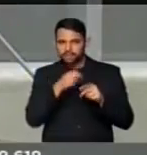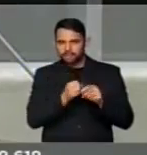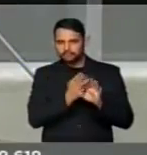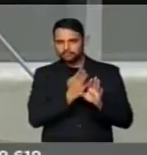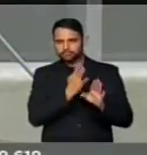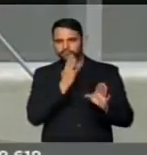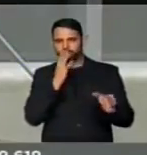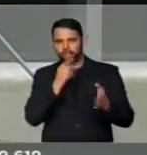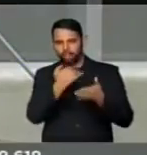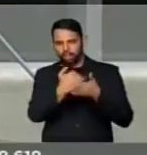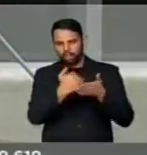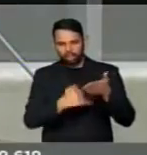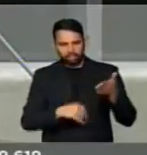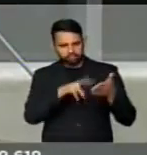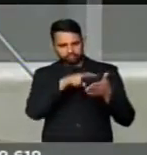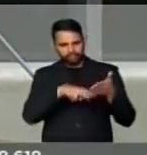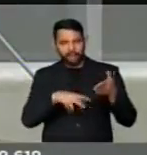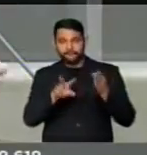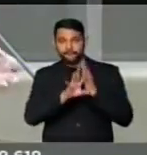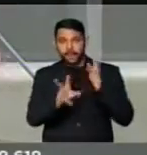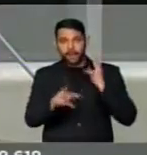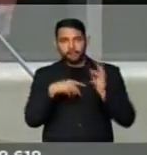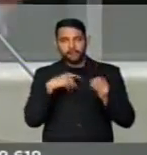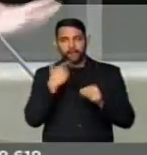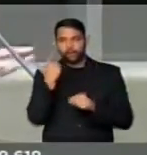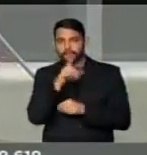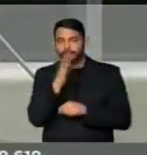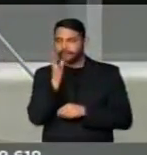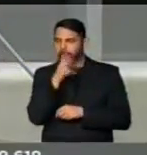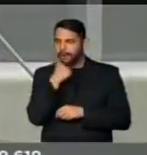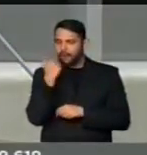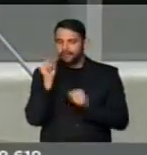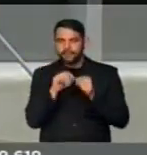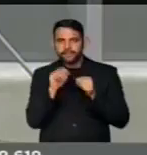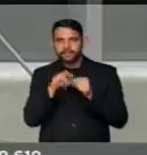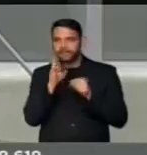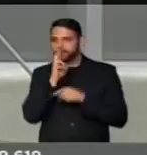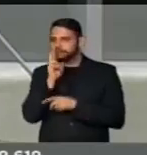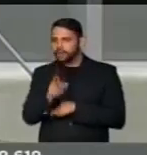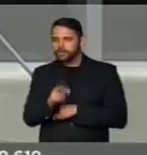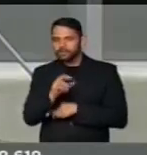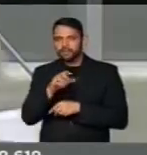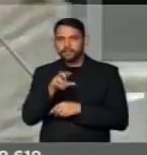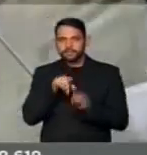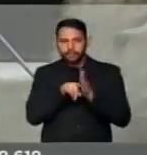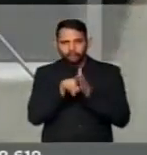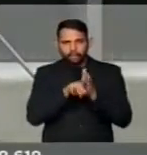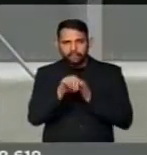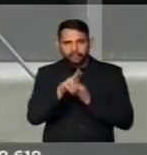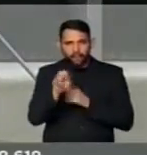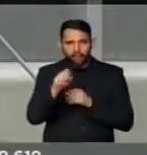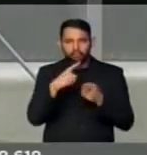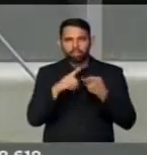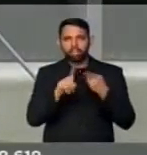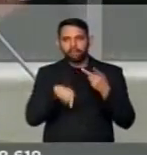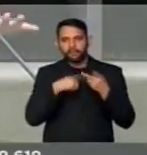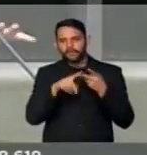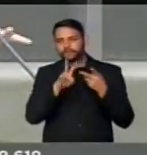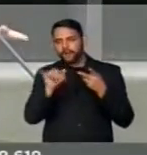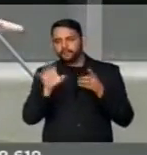enorme de exame, e demora muito para poder dar o resultado dos exames, e depois vai